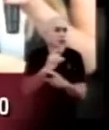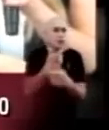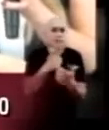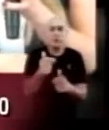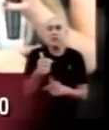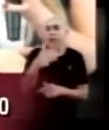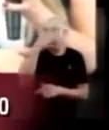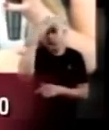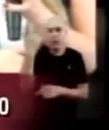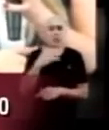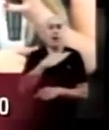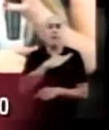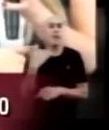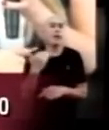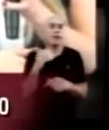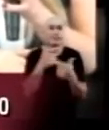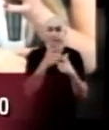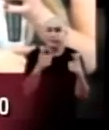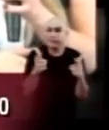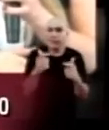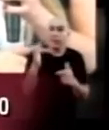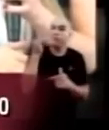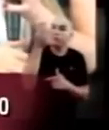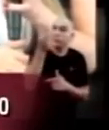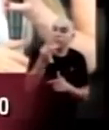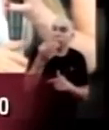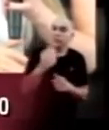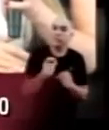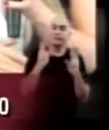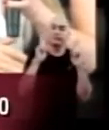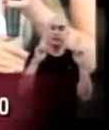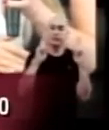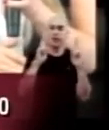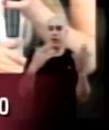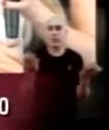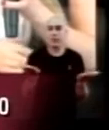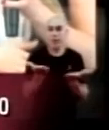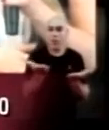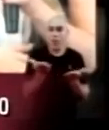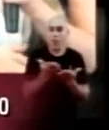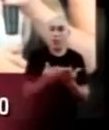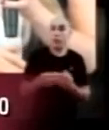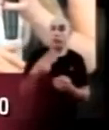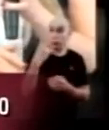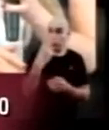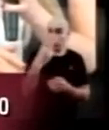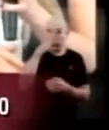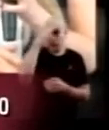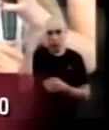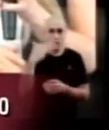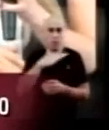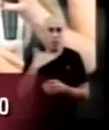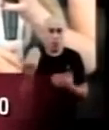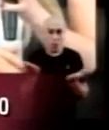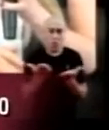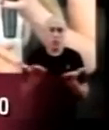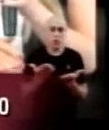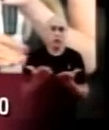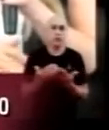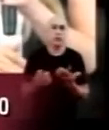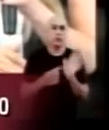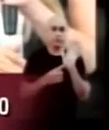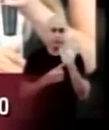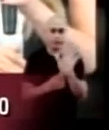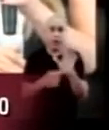tivemos esse pico com 8 óbitos em média por dia, hoje estarmos com 2 representa essa queda dos casos,